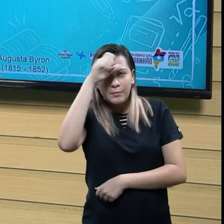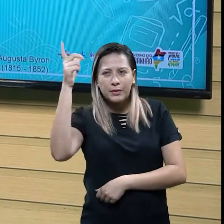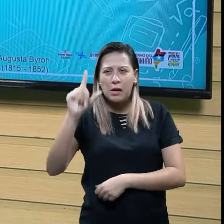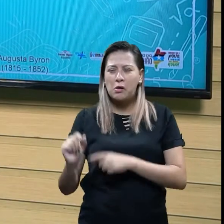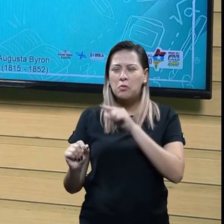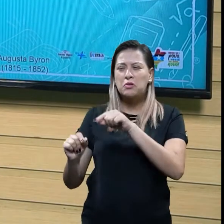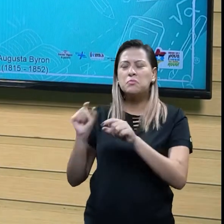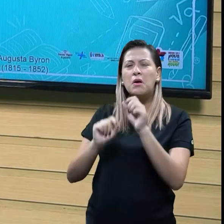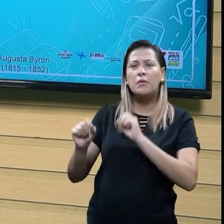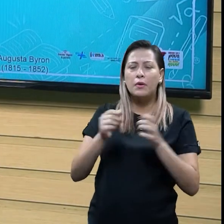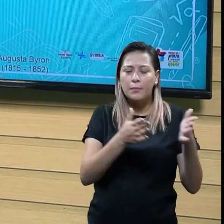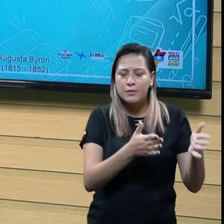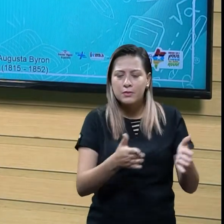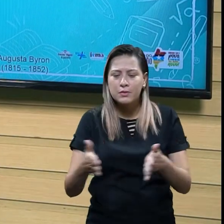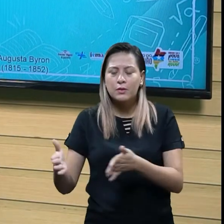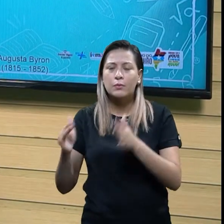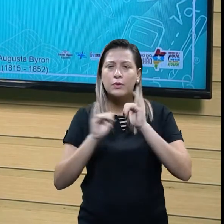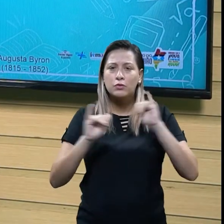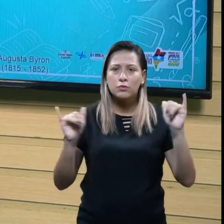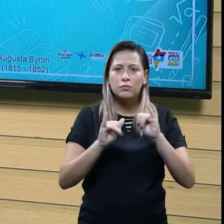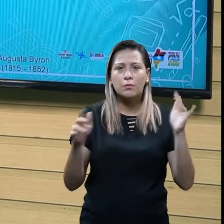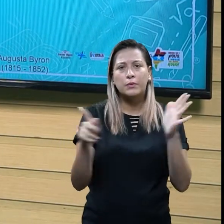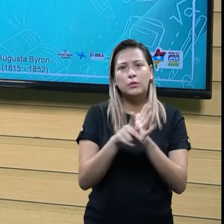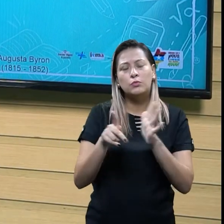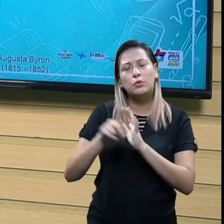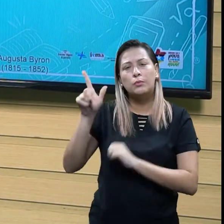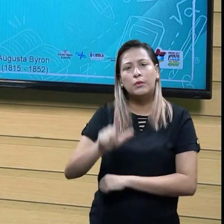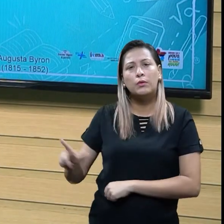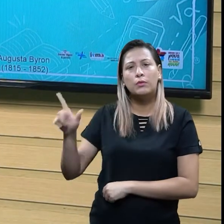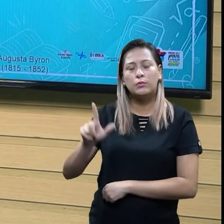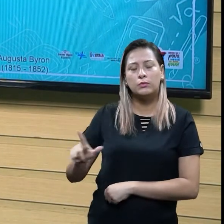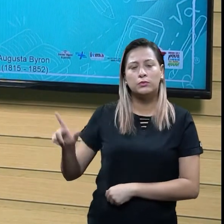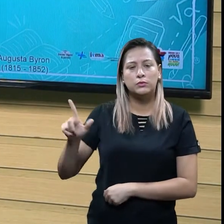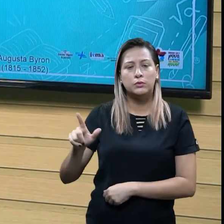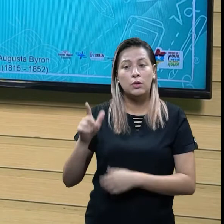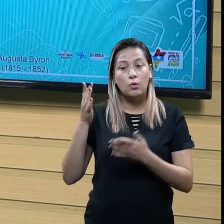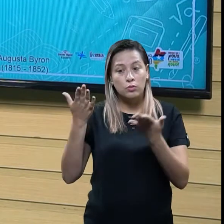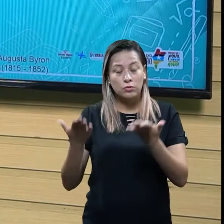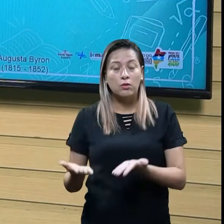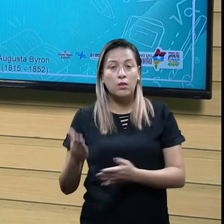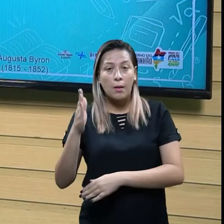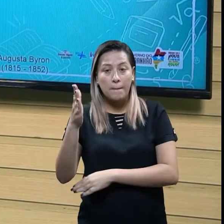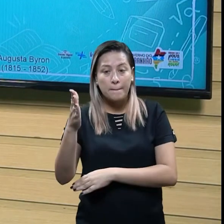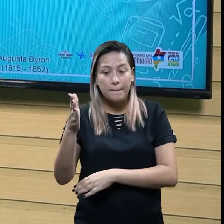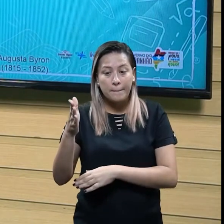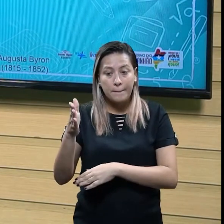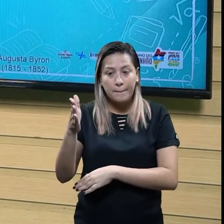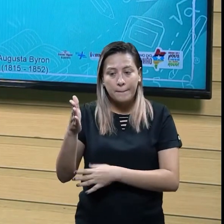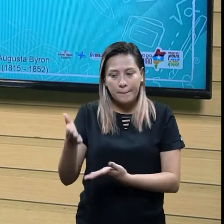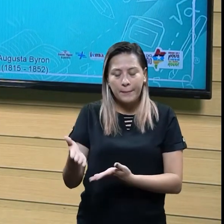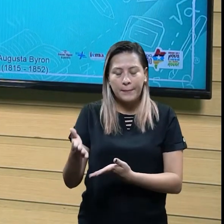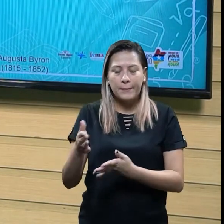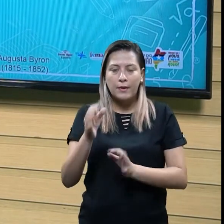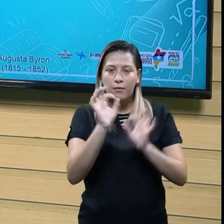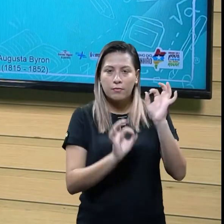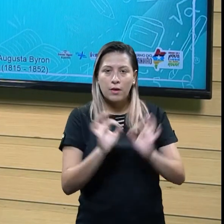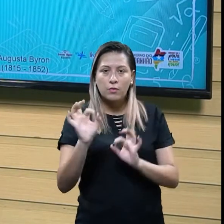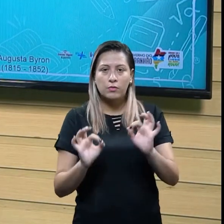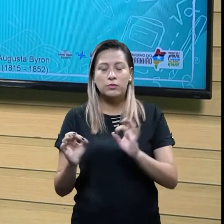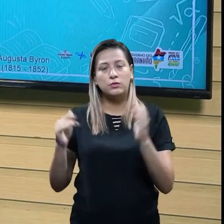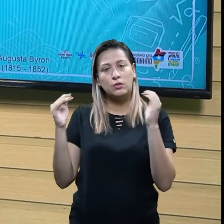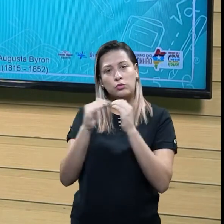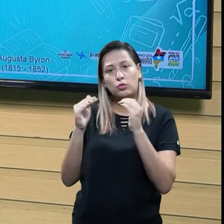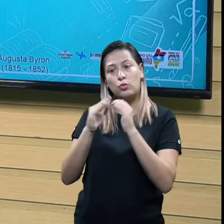de informações lógicas em que a máquina vai operar de acordo com aquelas